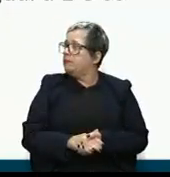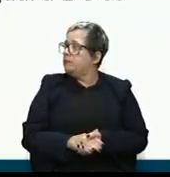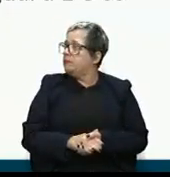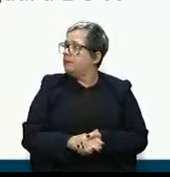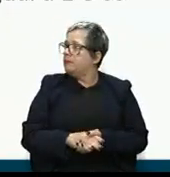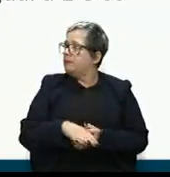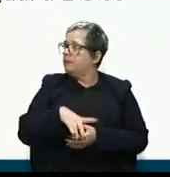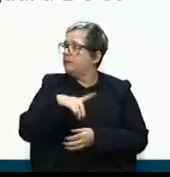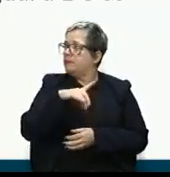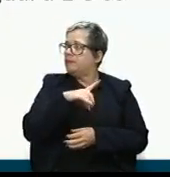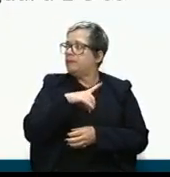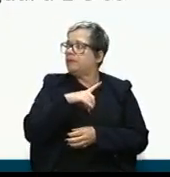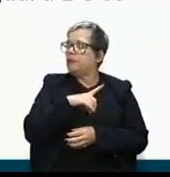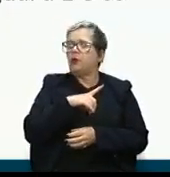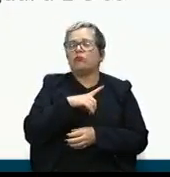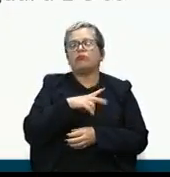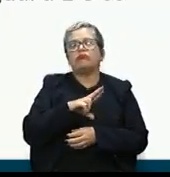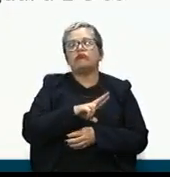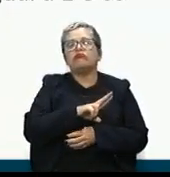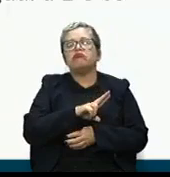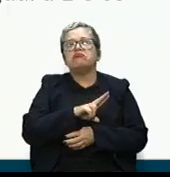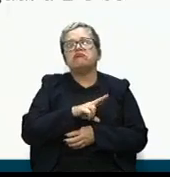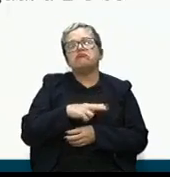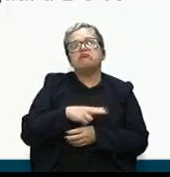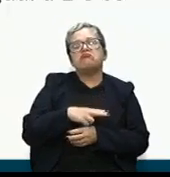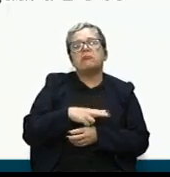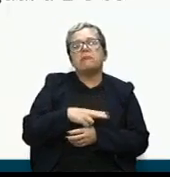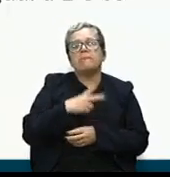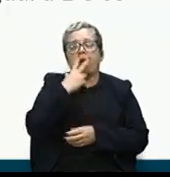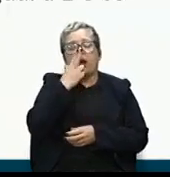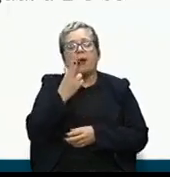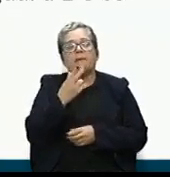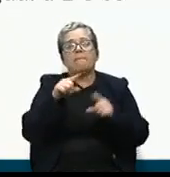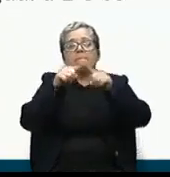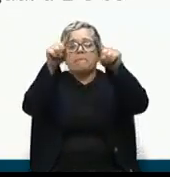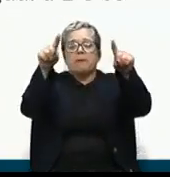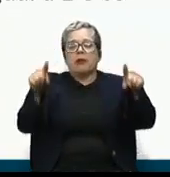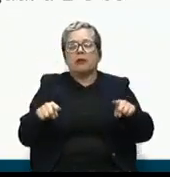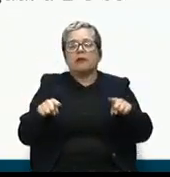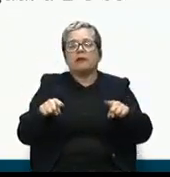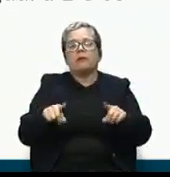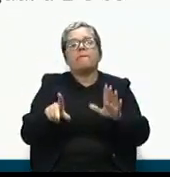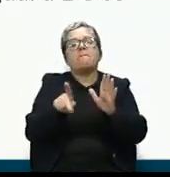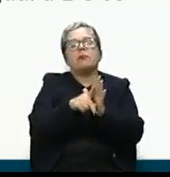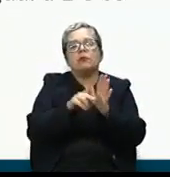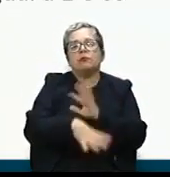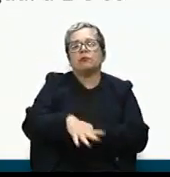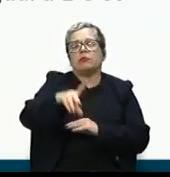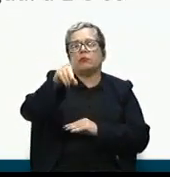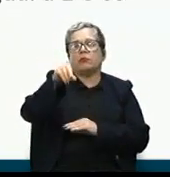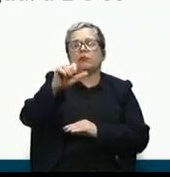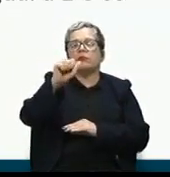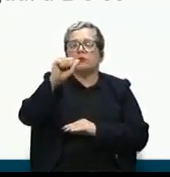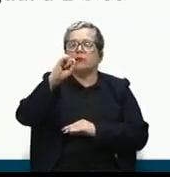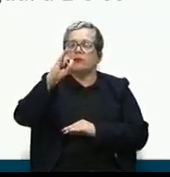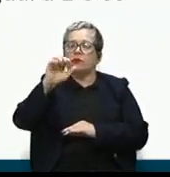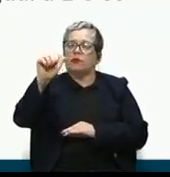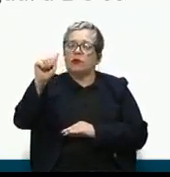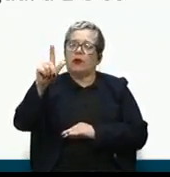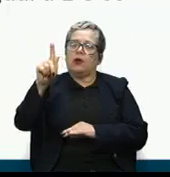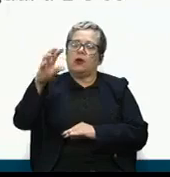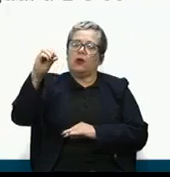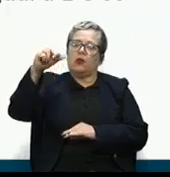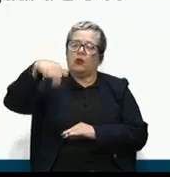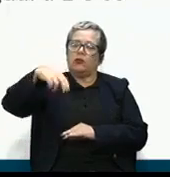nós temos aqui o que nós chamamos de matriz diagonal. Então, a matriz identidade, ela